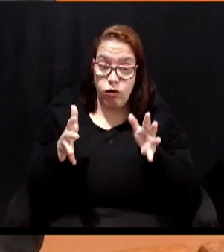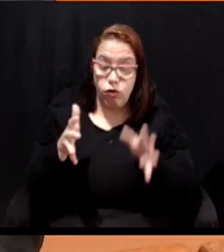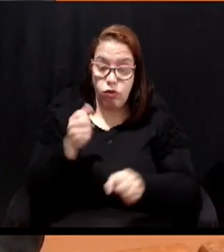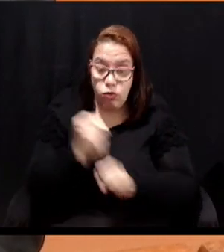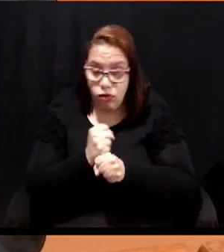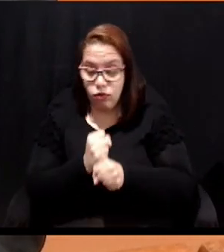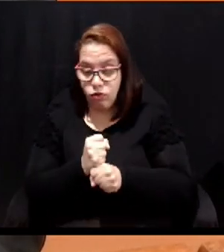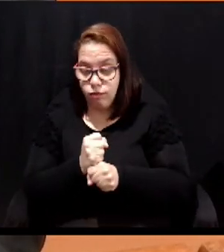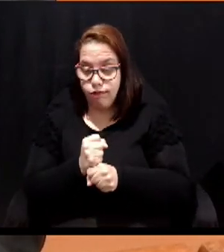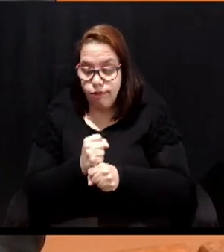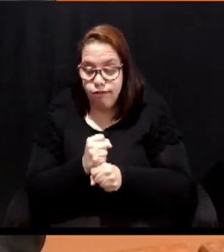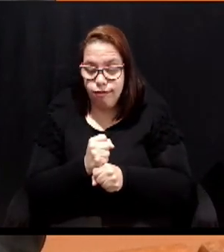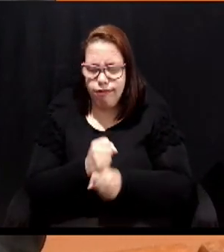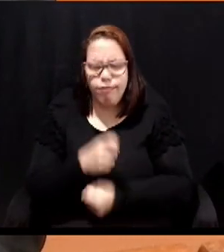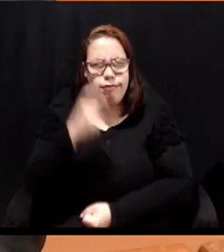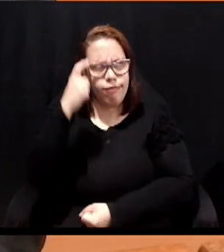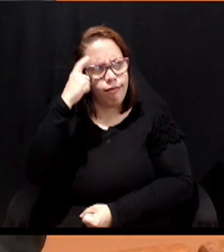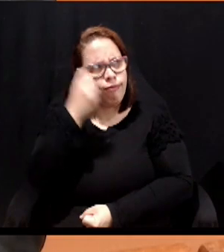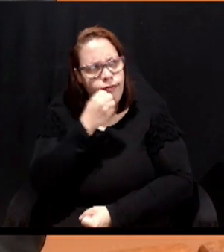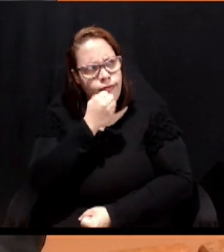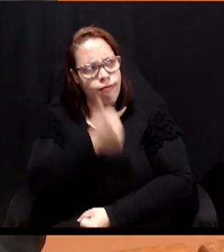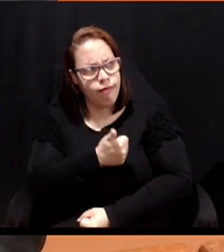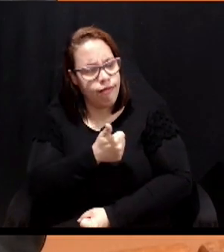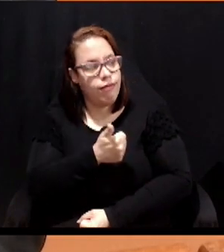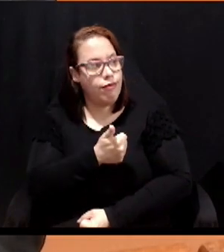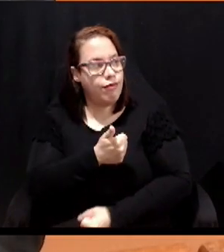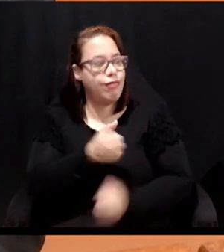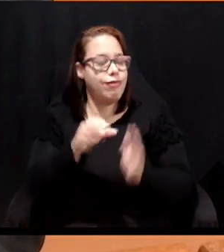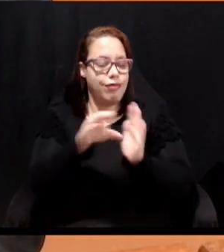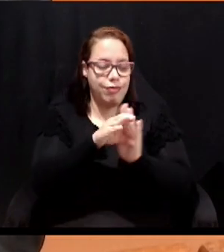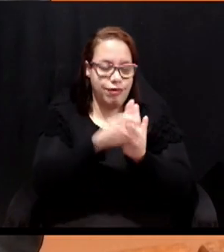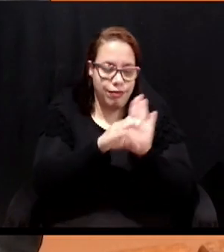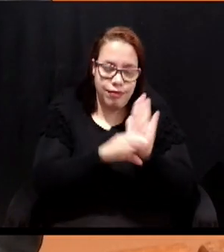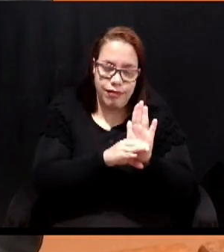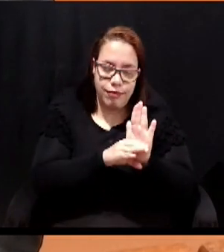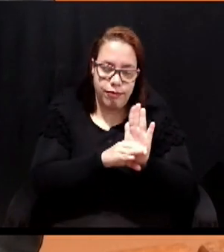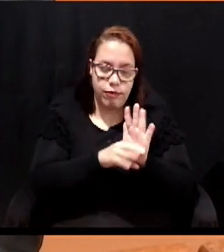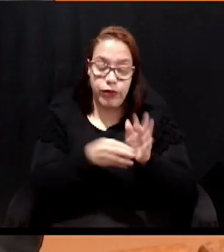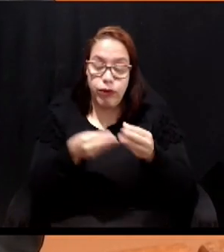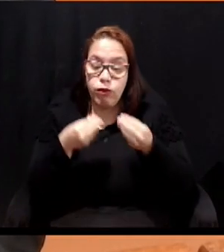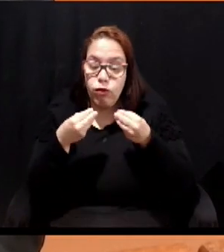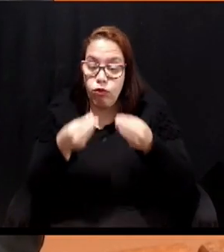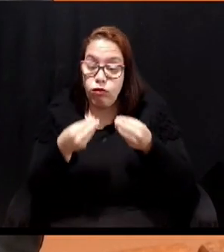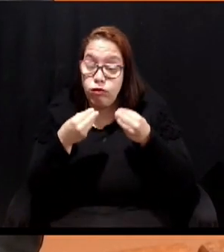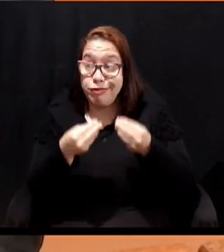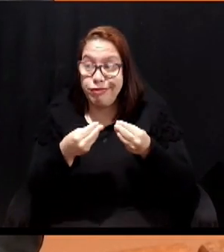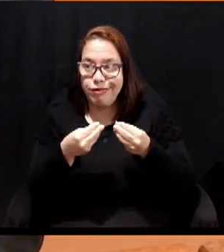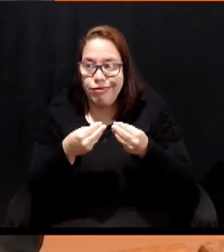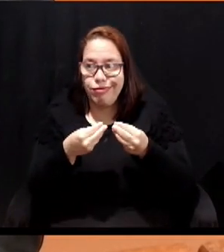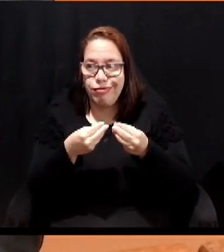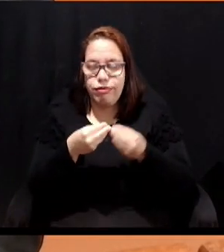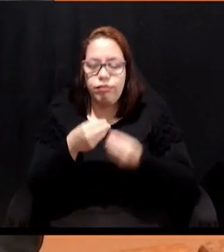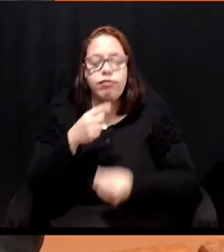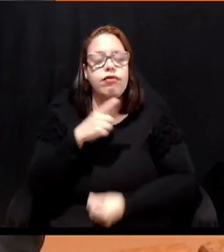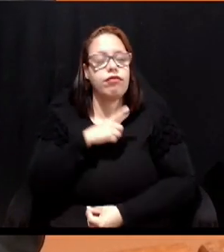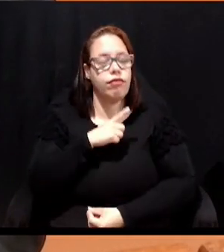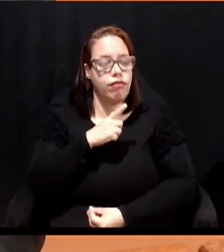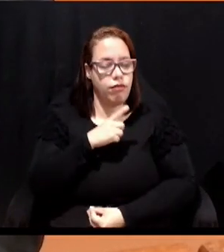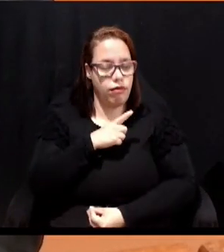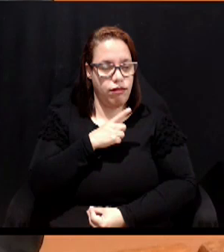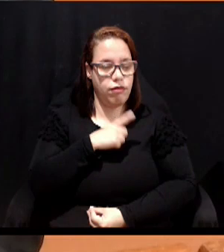porque eu acho que o material, o conteúdo, a forma, nós temos condições de